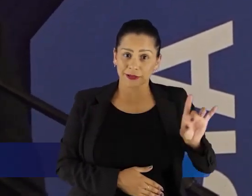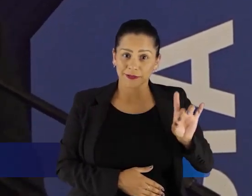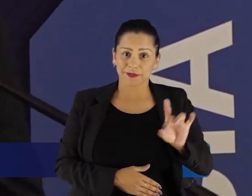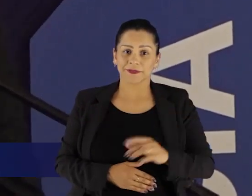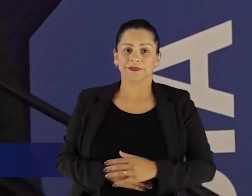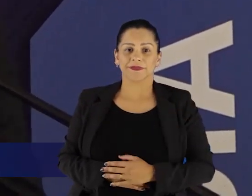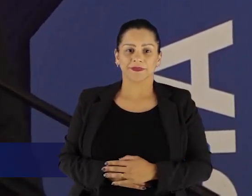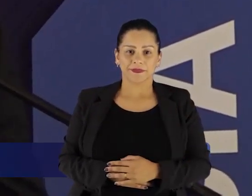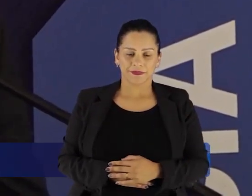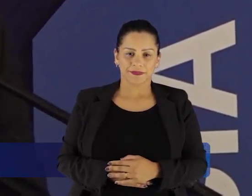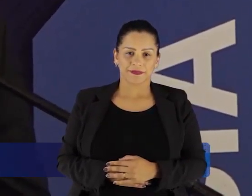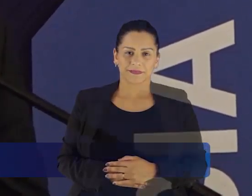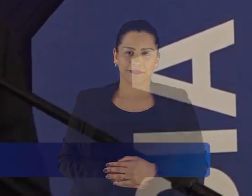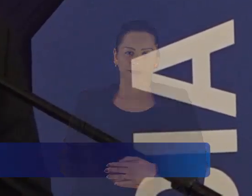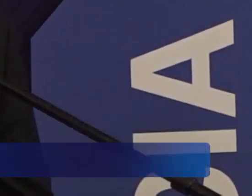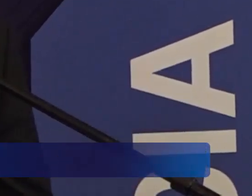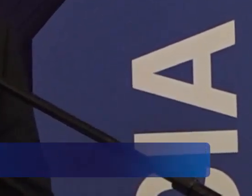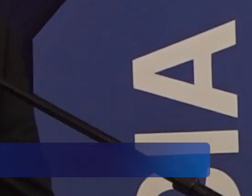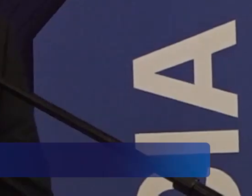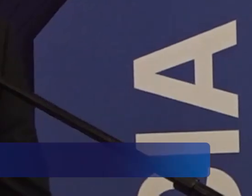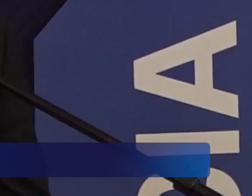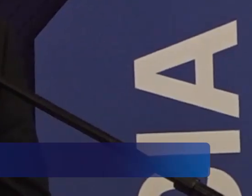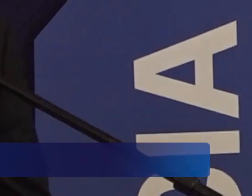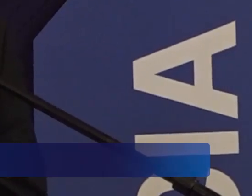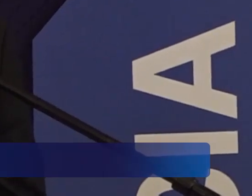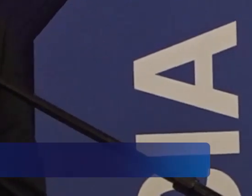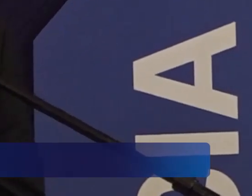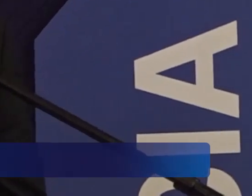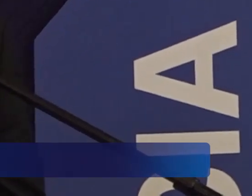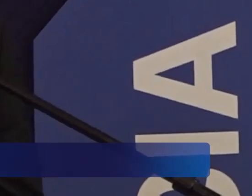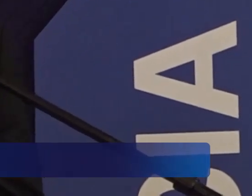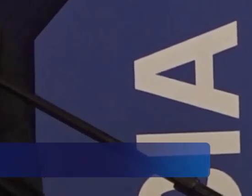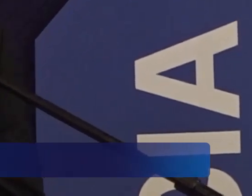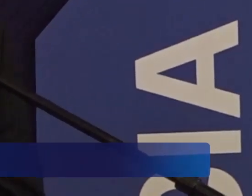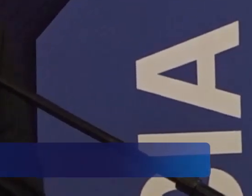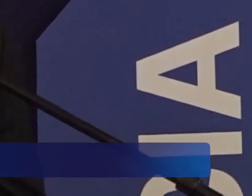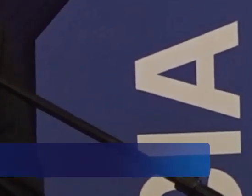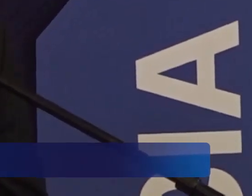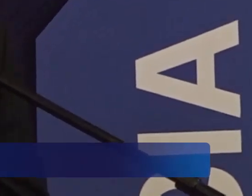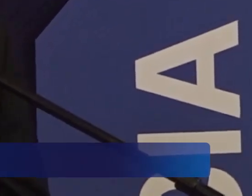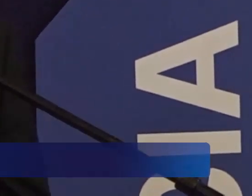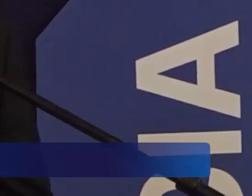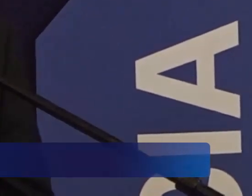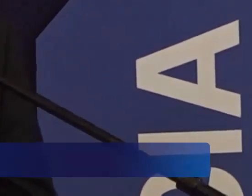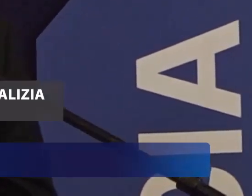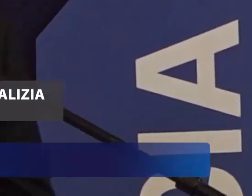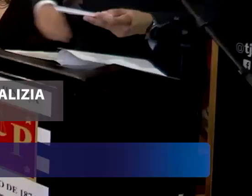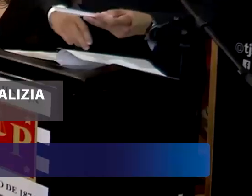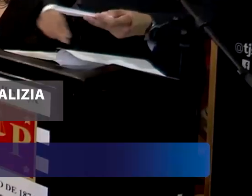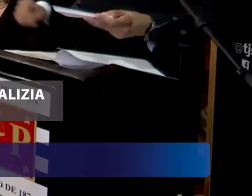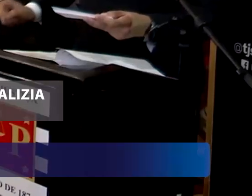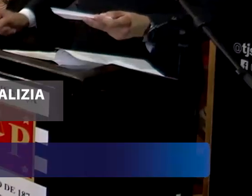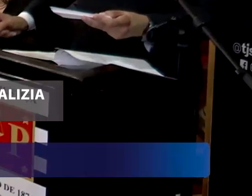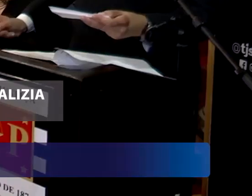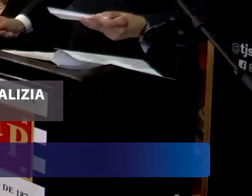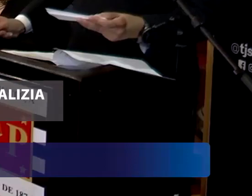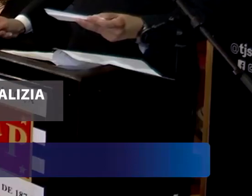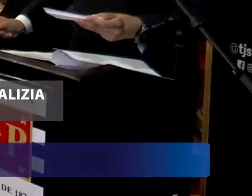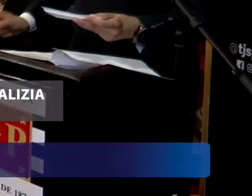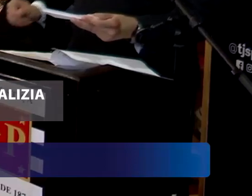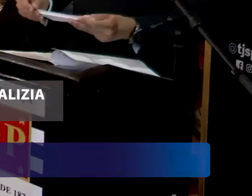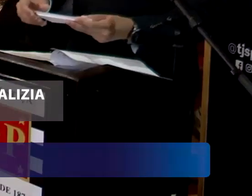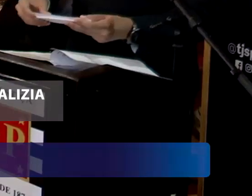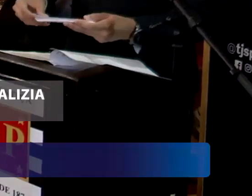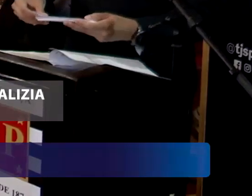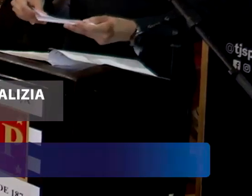Fernando Holiday que representa o presidente da Câmara Municipal de São Paulo Conselheiro do CNJ Richard pae Kim Desembargador Paulo